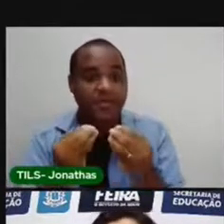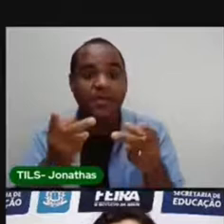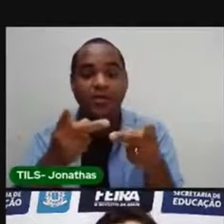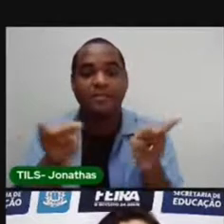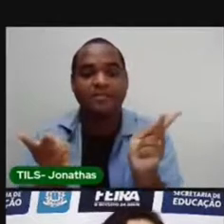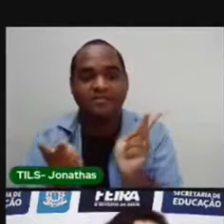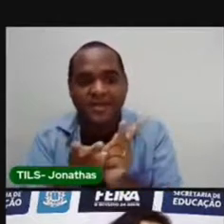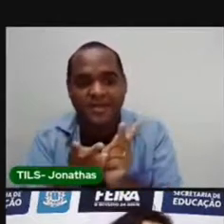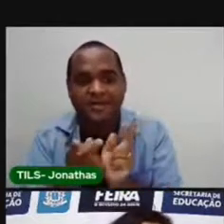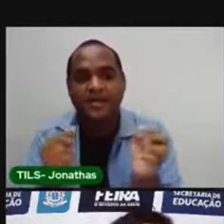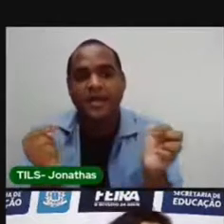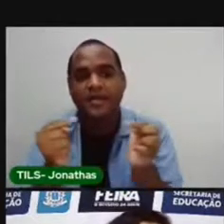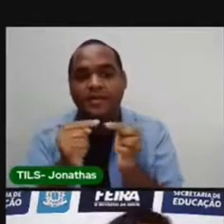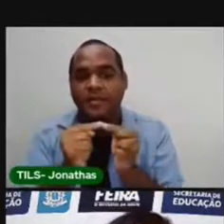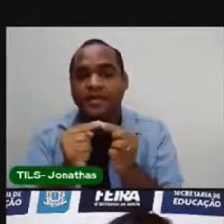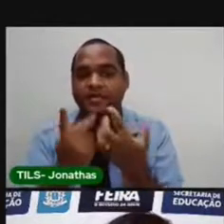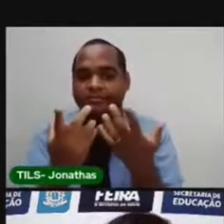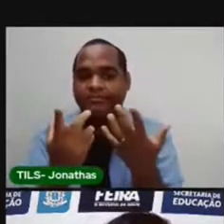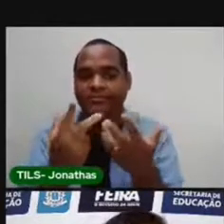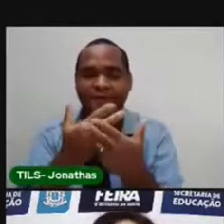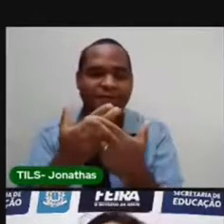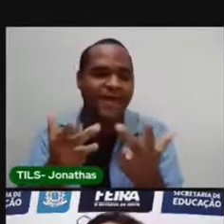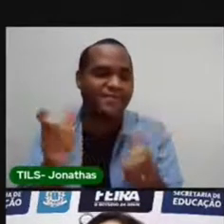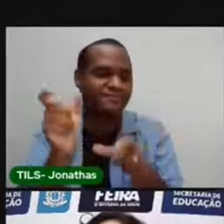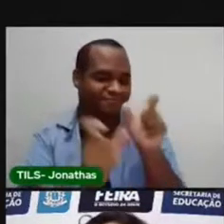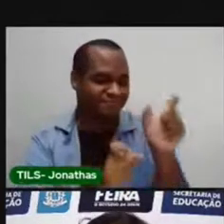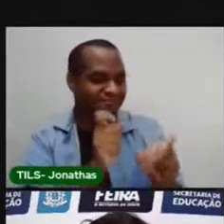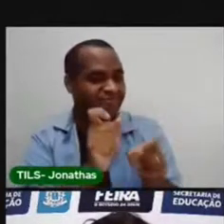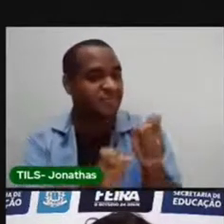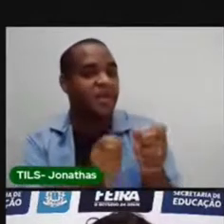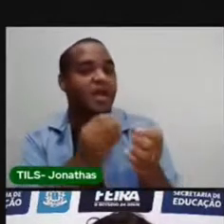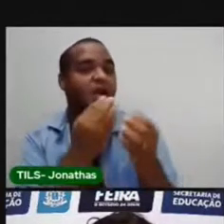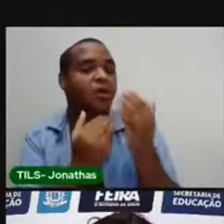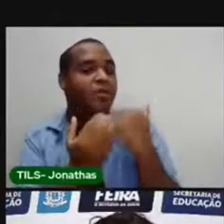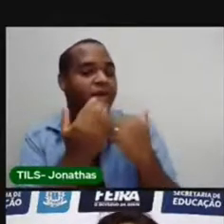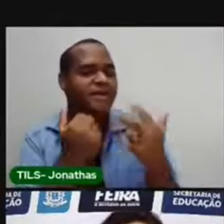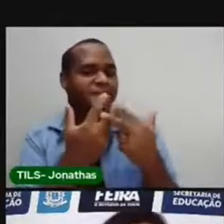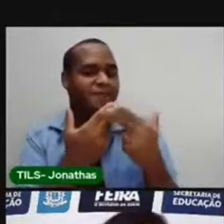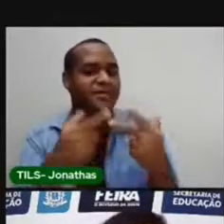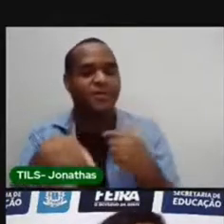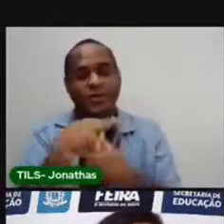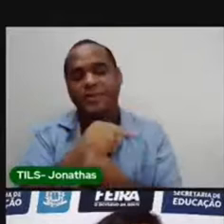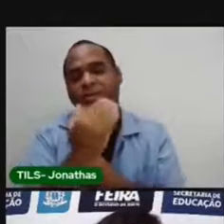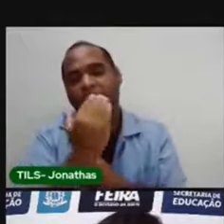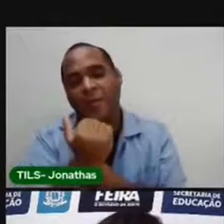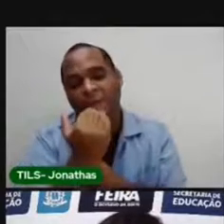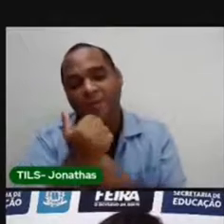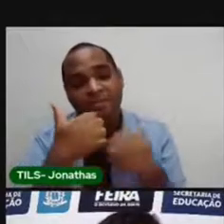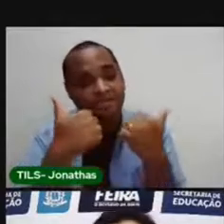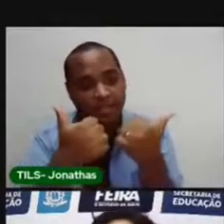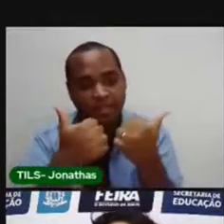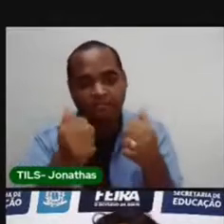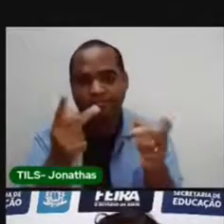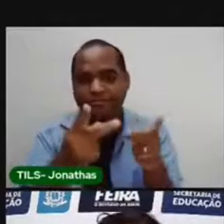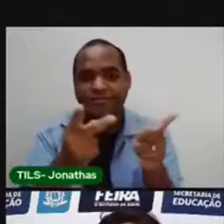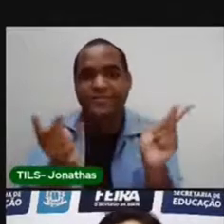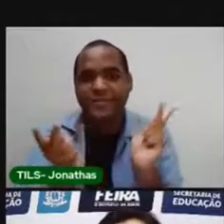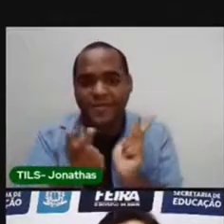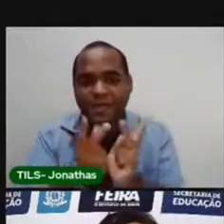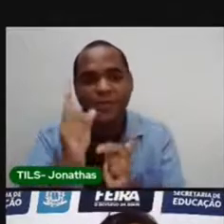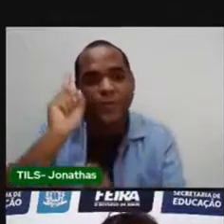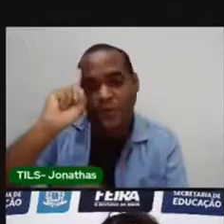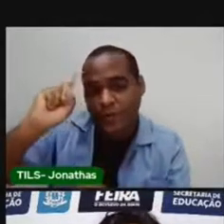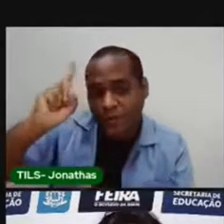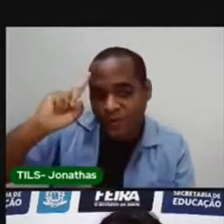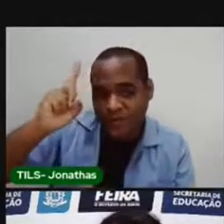o objeto no qual nós colocamos os alimentos para nos alimentar. Nós utilizamos os pratos